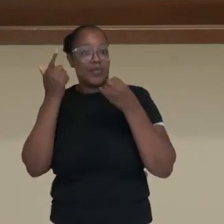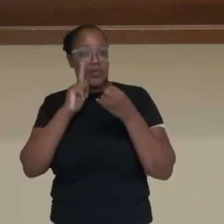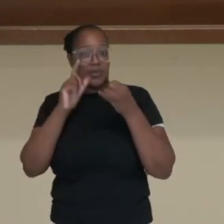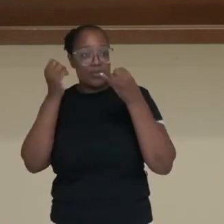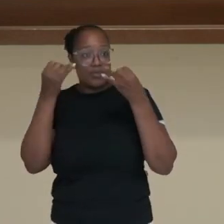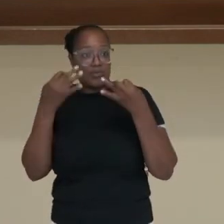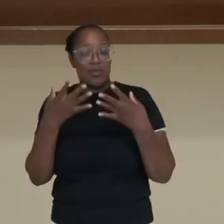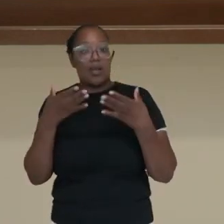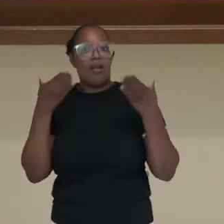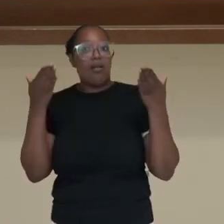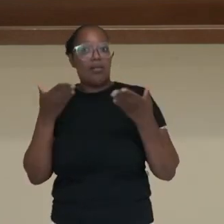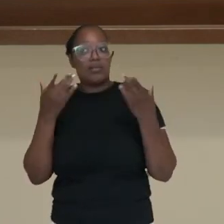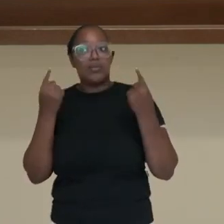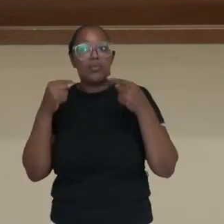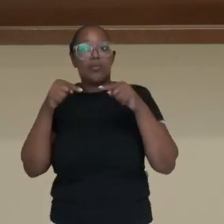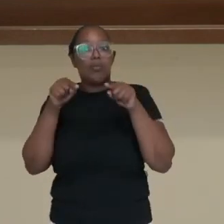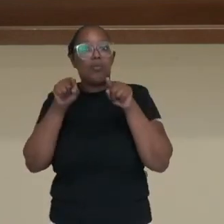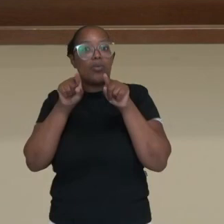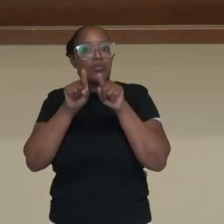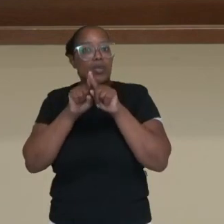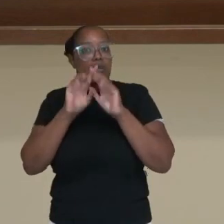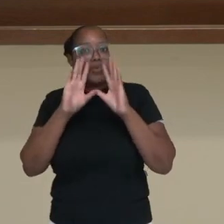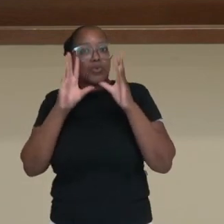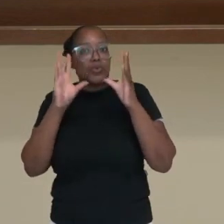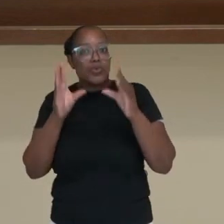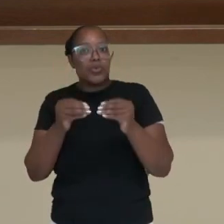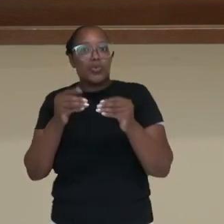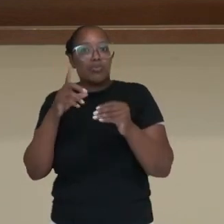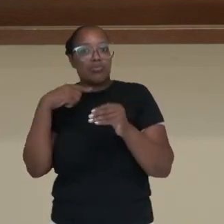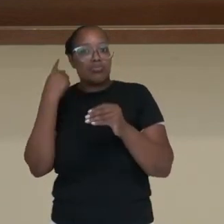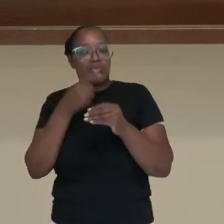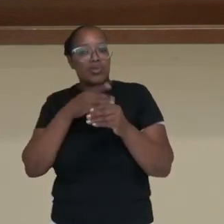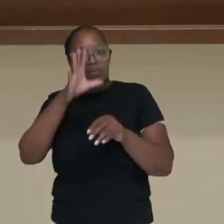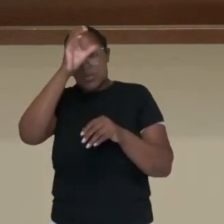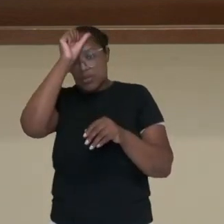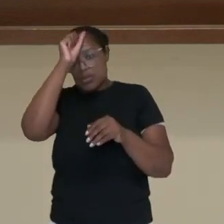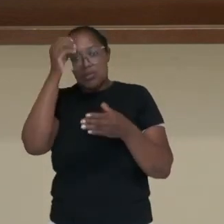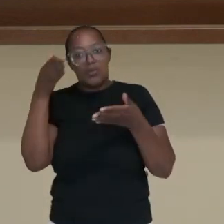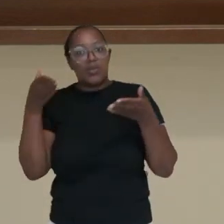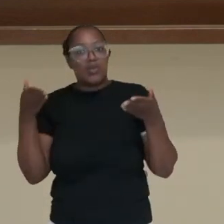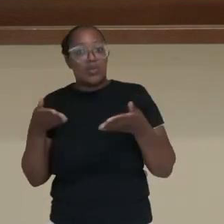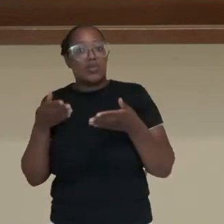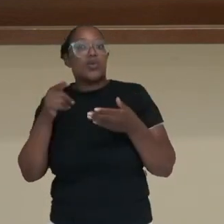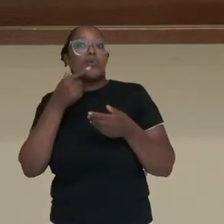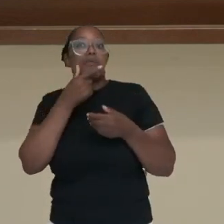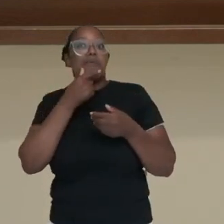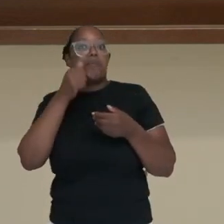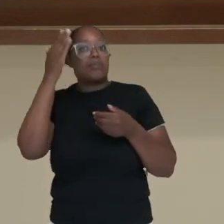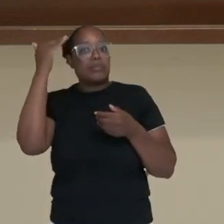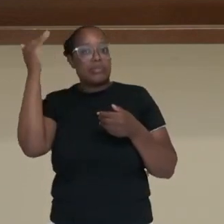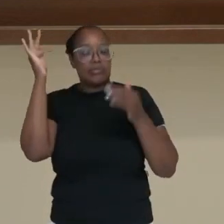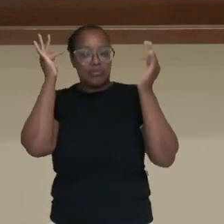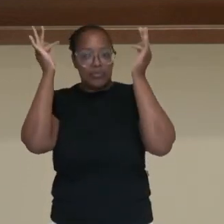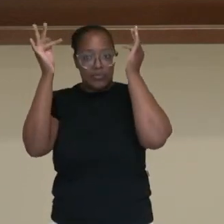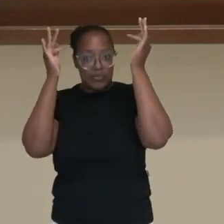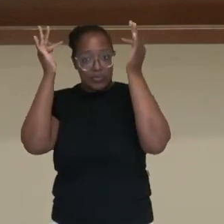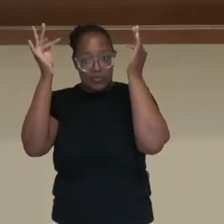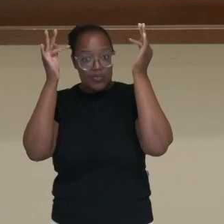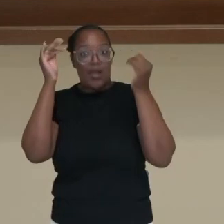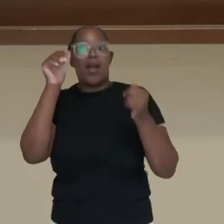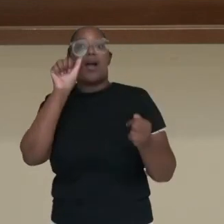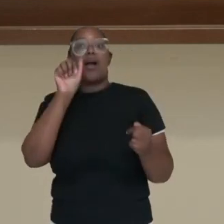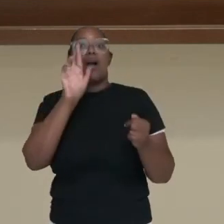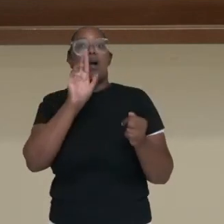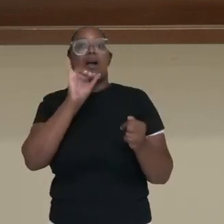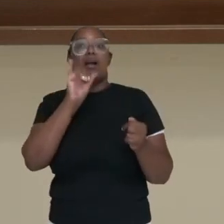Vamos dar uma retomada em tudo que a gente viu hoje, que a gente falou sobre bastante coisa. O Aristóteles, ele foi um discípulo de Platão.